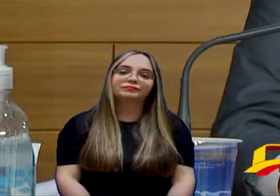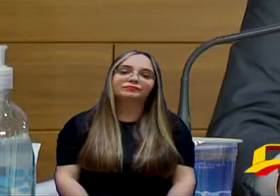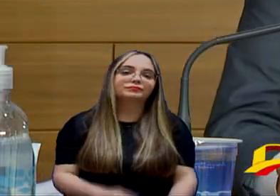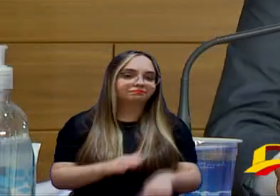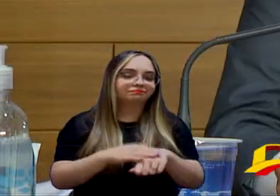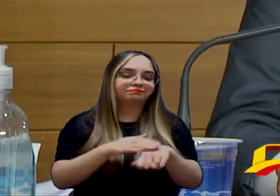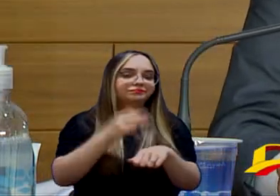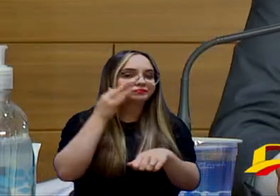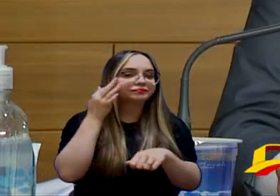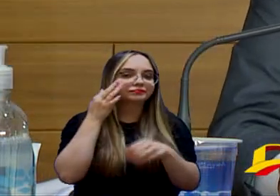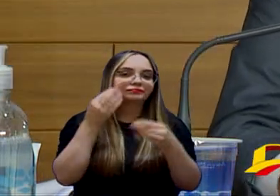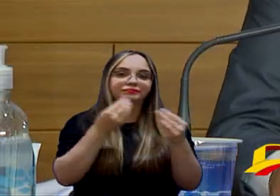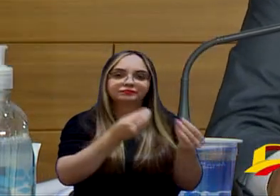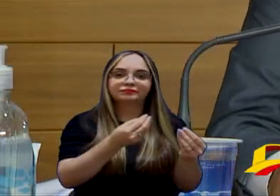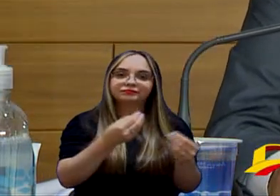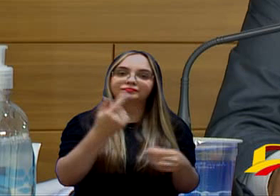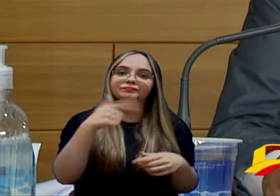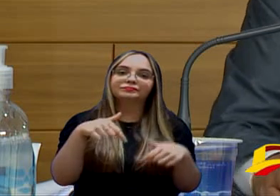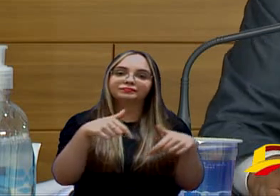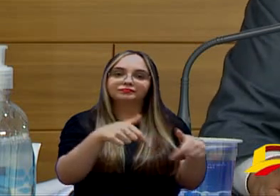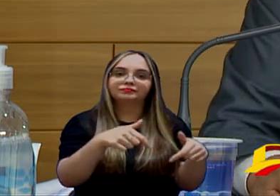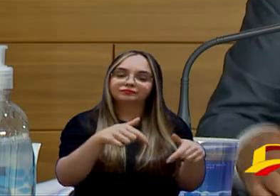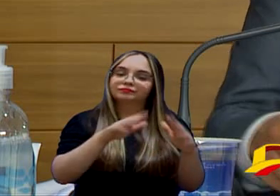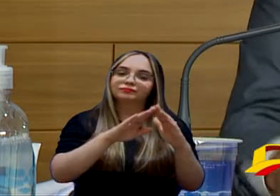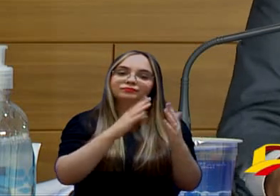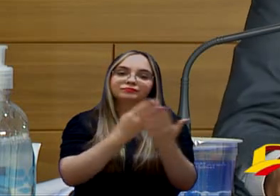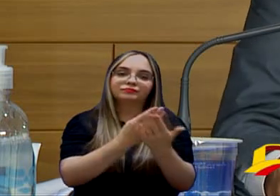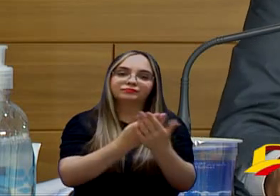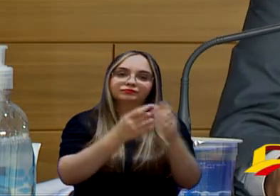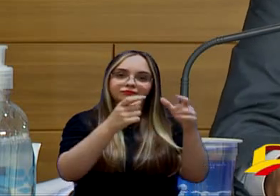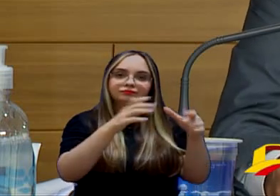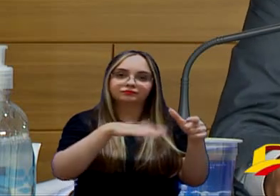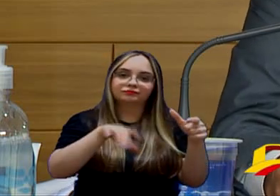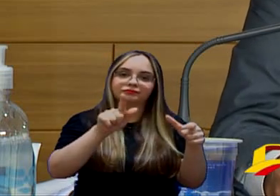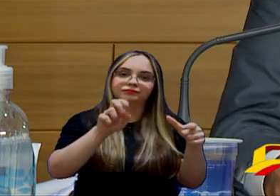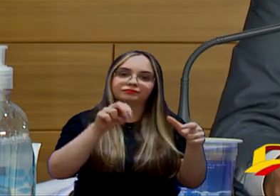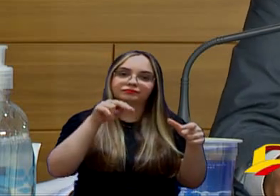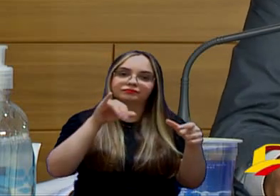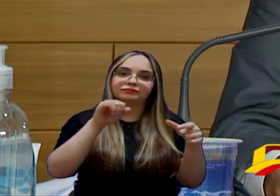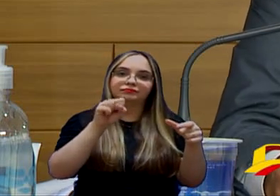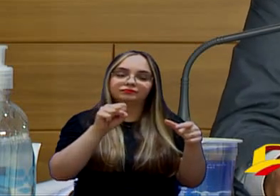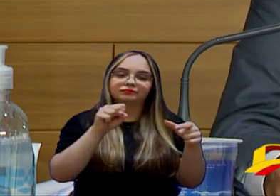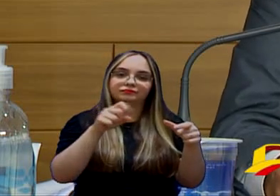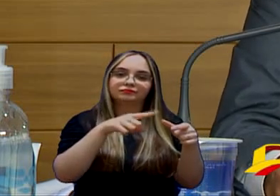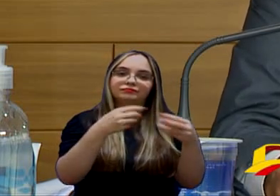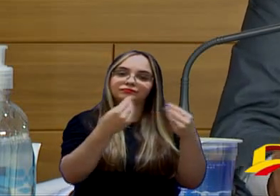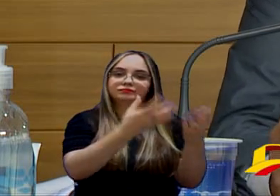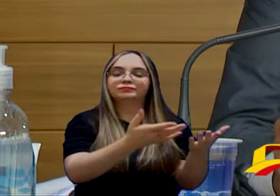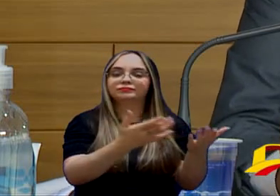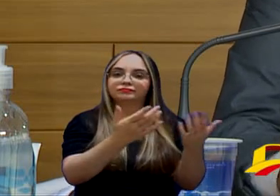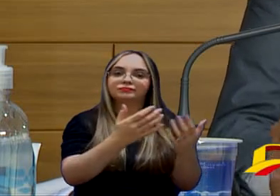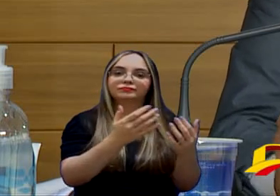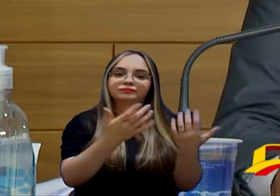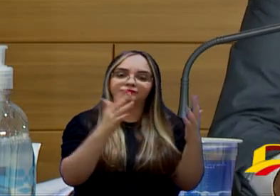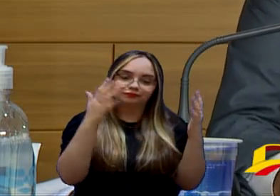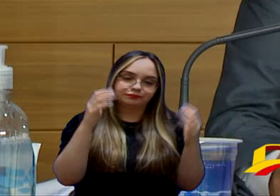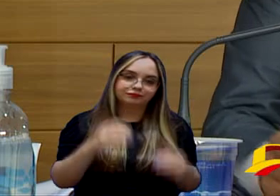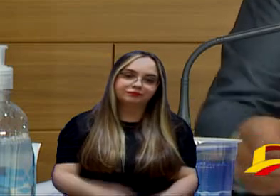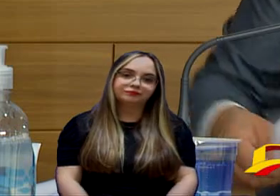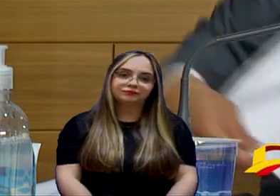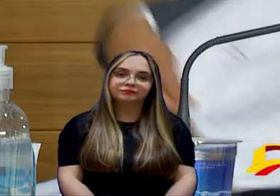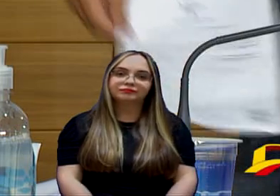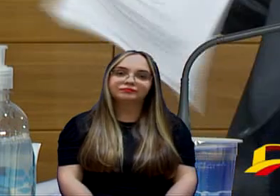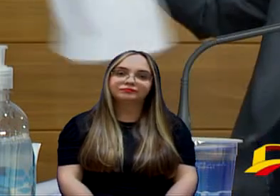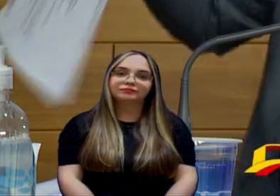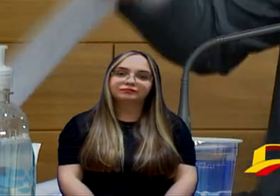Peres voto de congratulações ao colégio Gênesis Sorocaba pela realização da campanha do primeiro trote solidário do nono ano